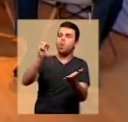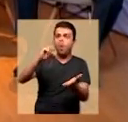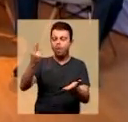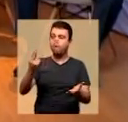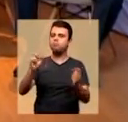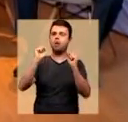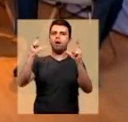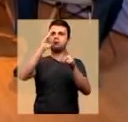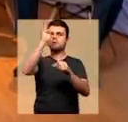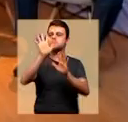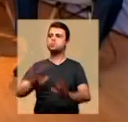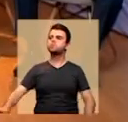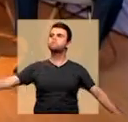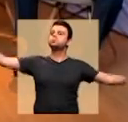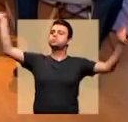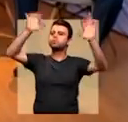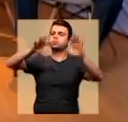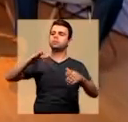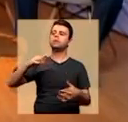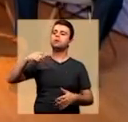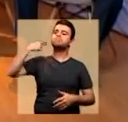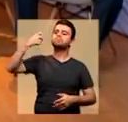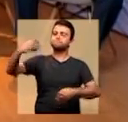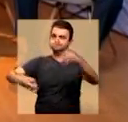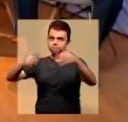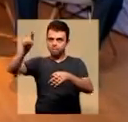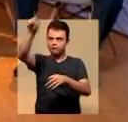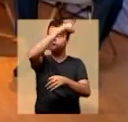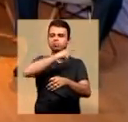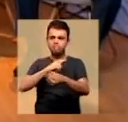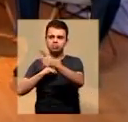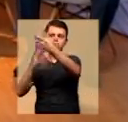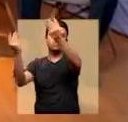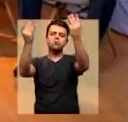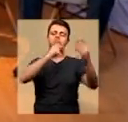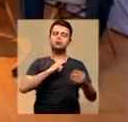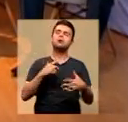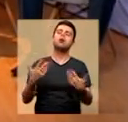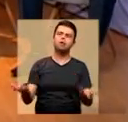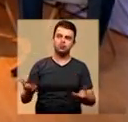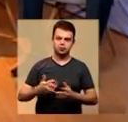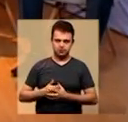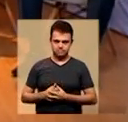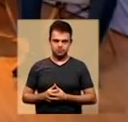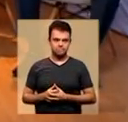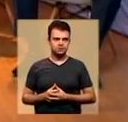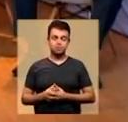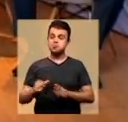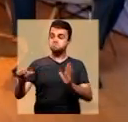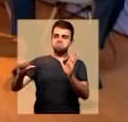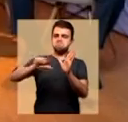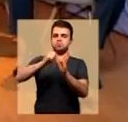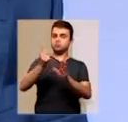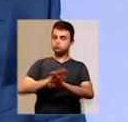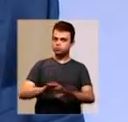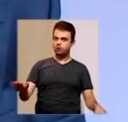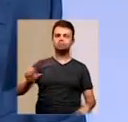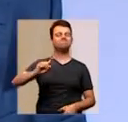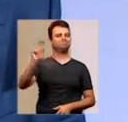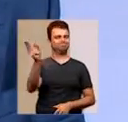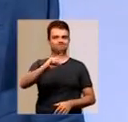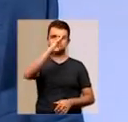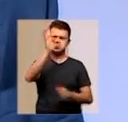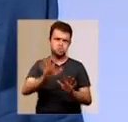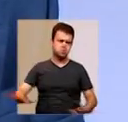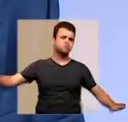forma geral, no Brasil, tomando essas decisões mais exemplares? Essa não é uma decisão isolada, é uma